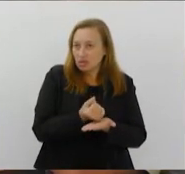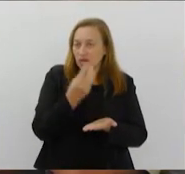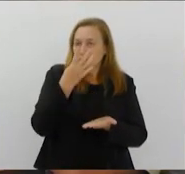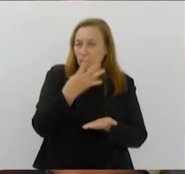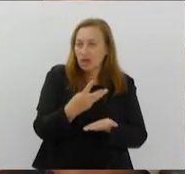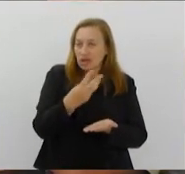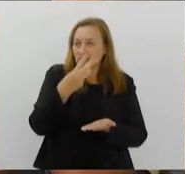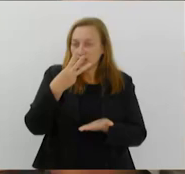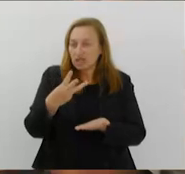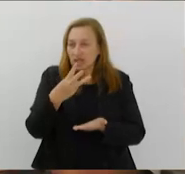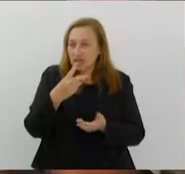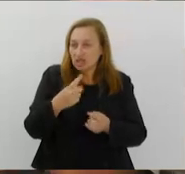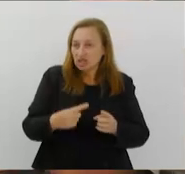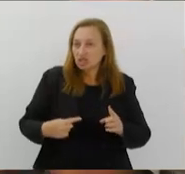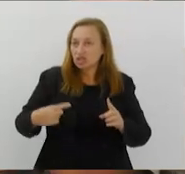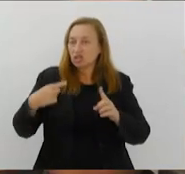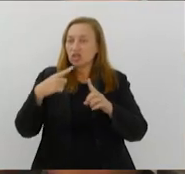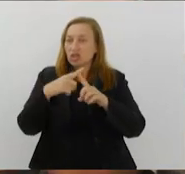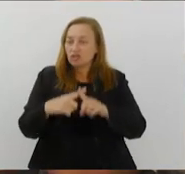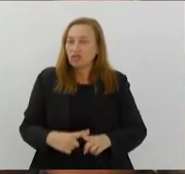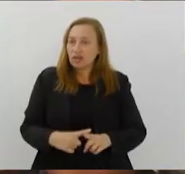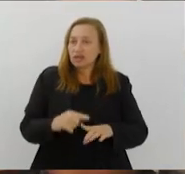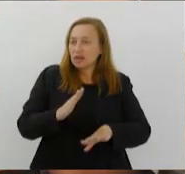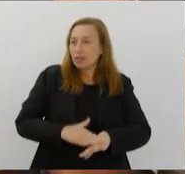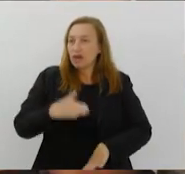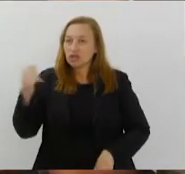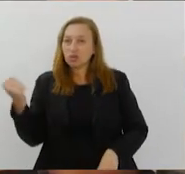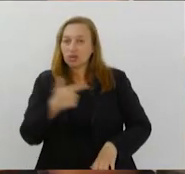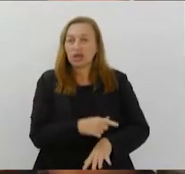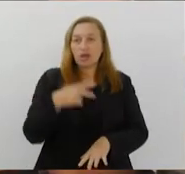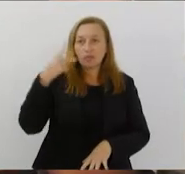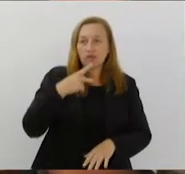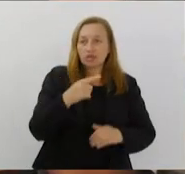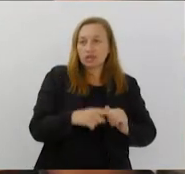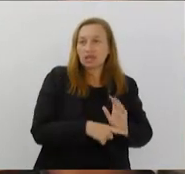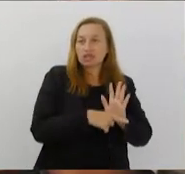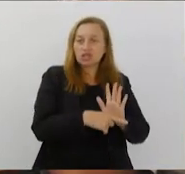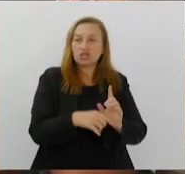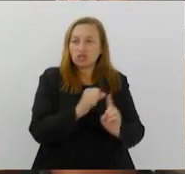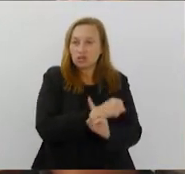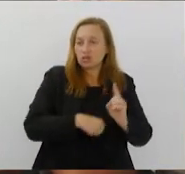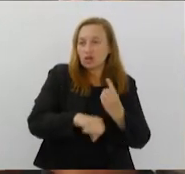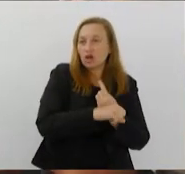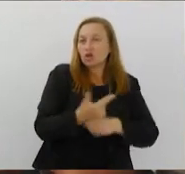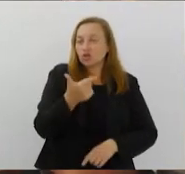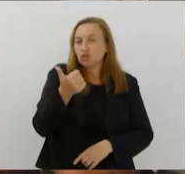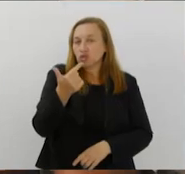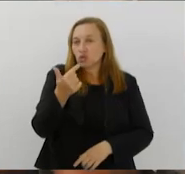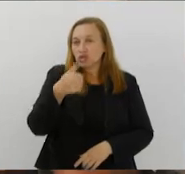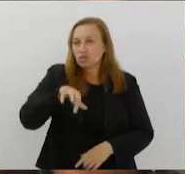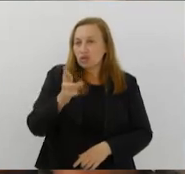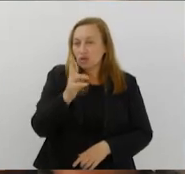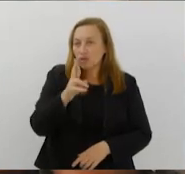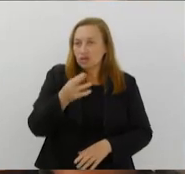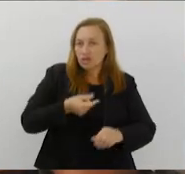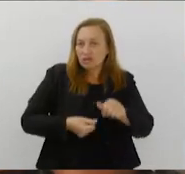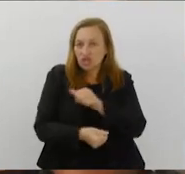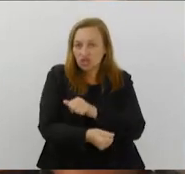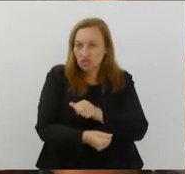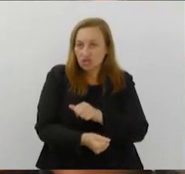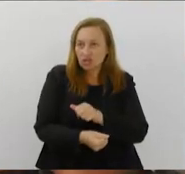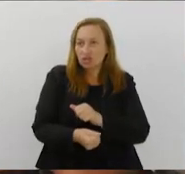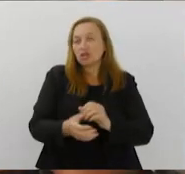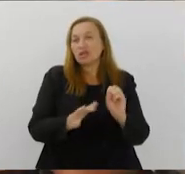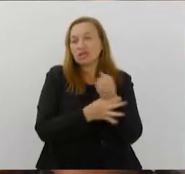43 vezes maior do que a política de assistência social. Cerca de 12 bilhões são investidos no Rio de Janeiro em